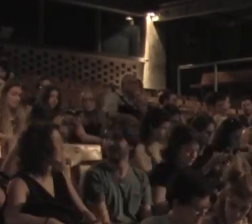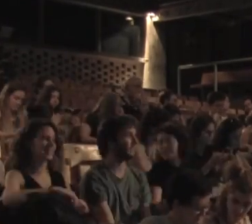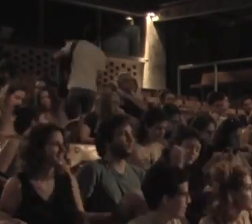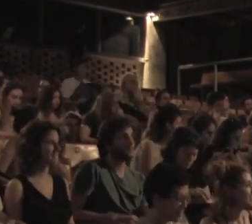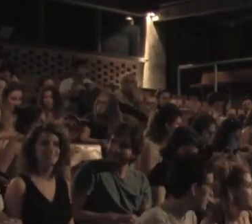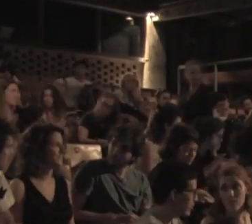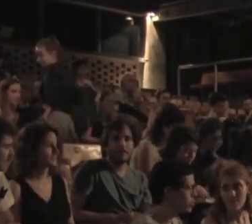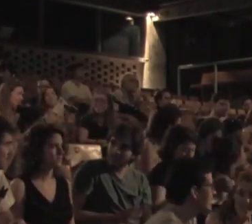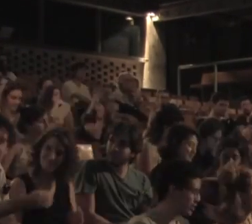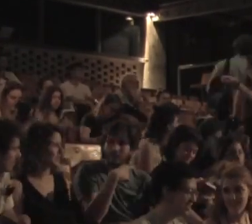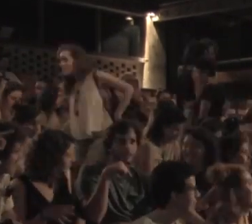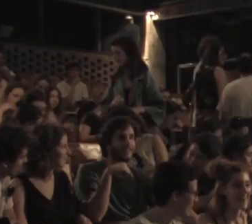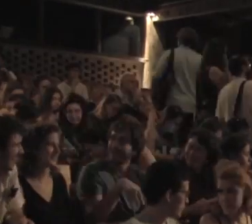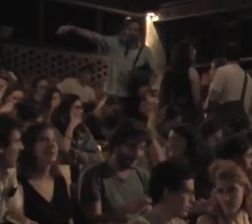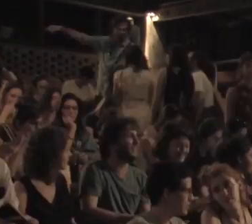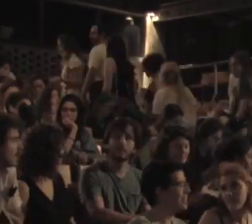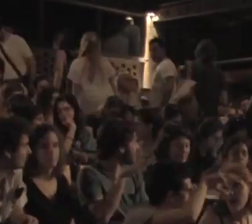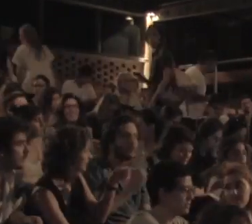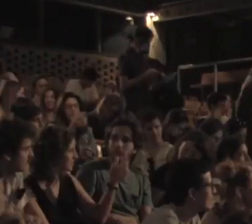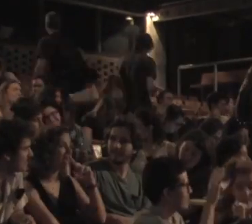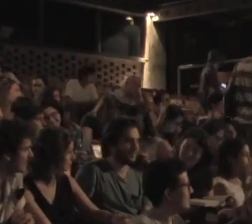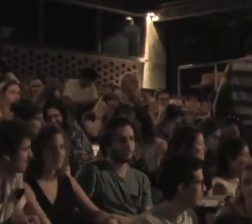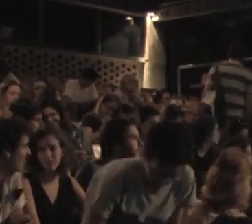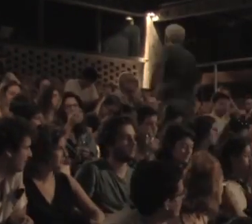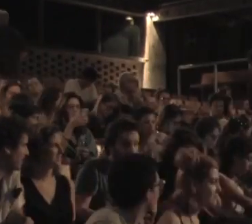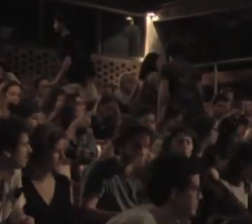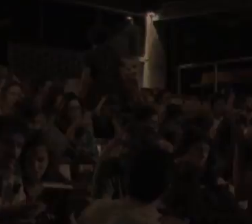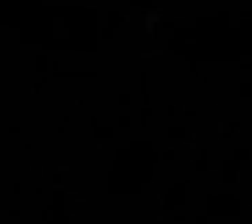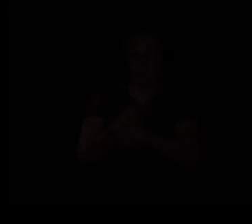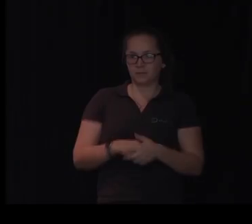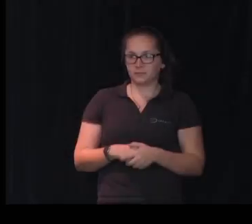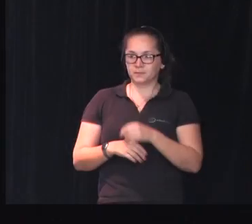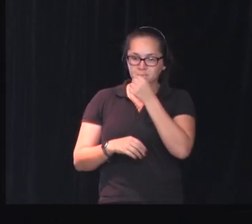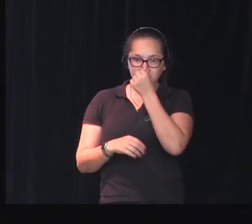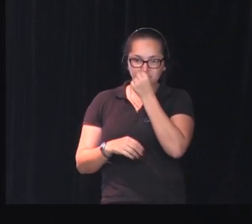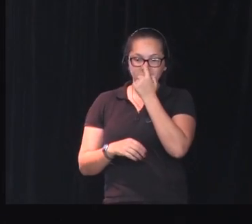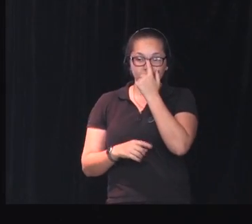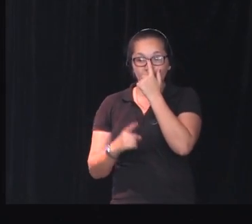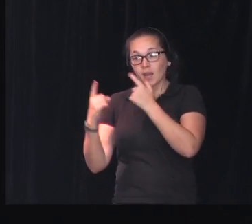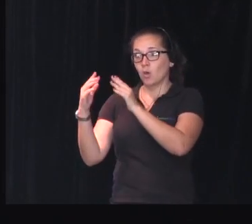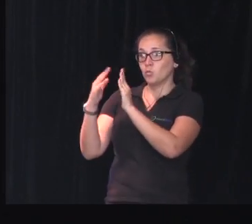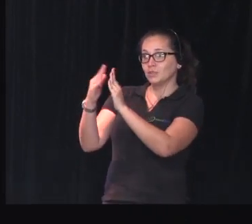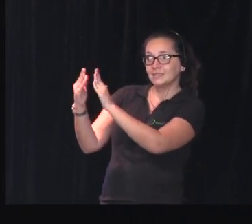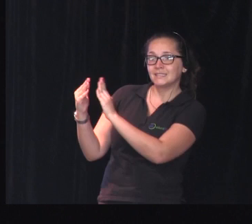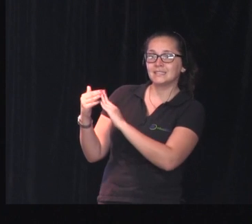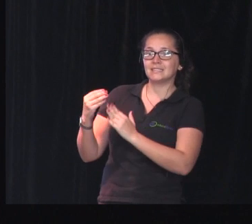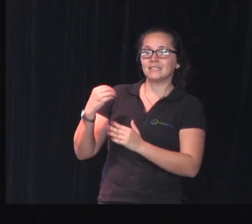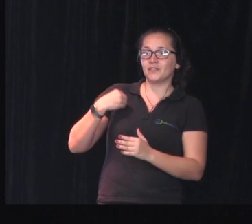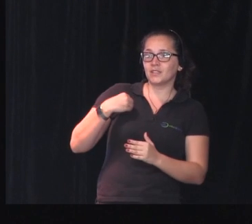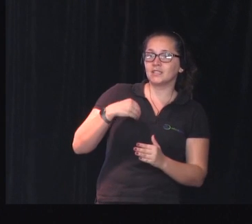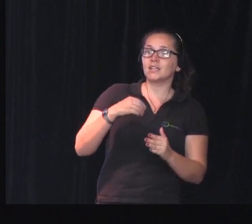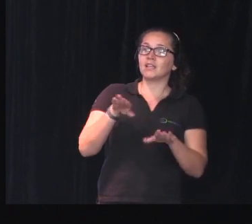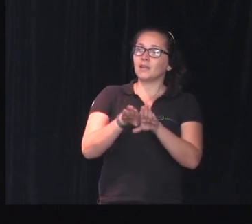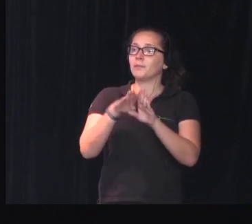país está por celebrar os 200 anos de independência. E o Ministério de Moradia, de Vivenda